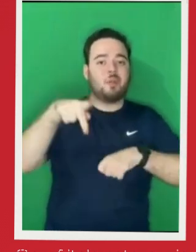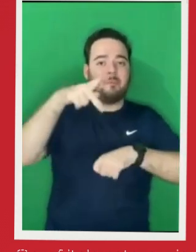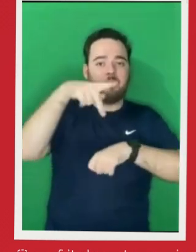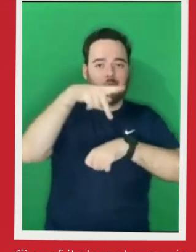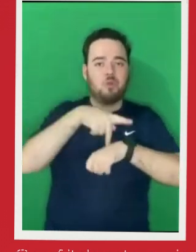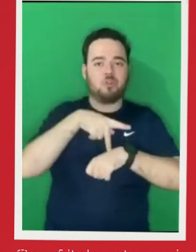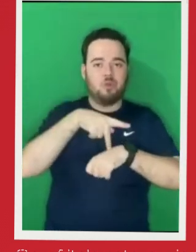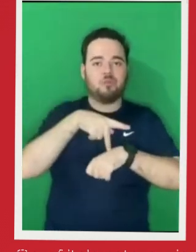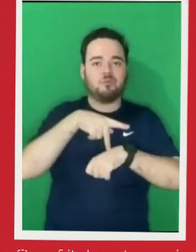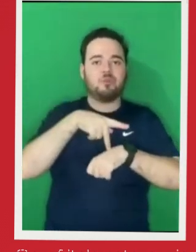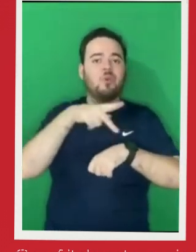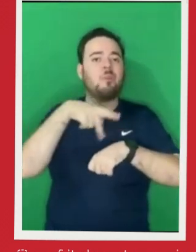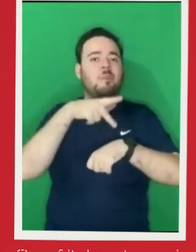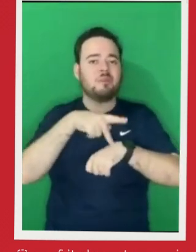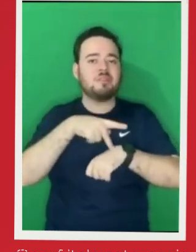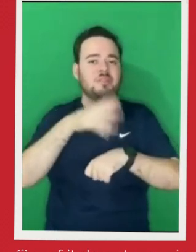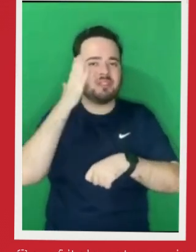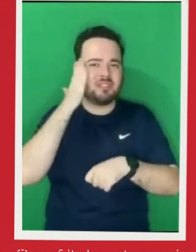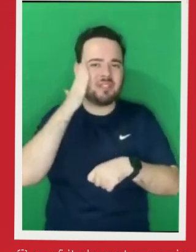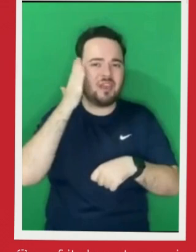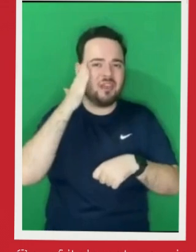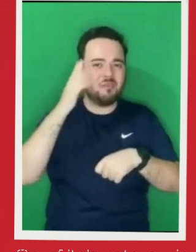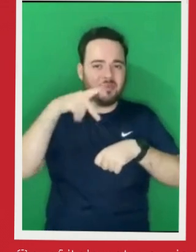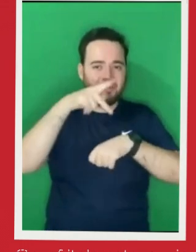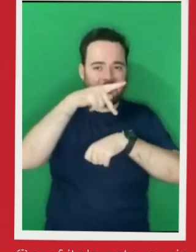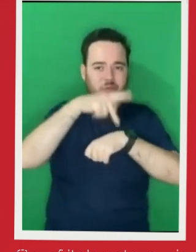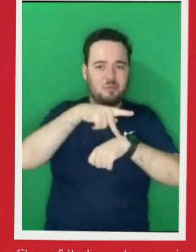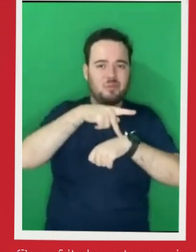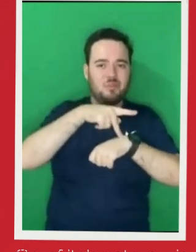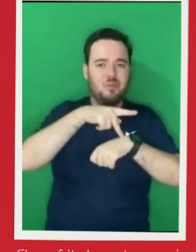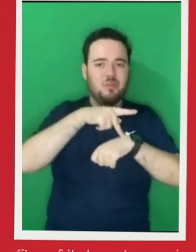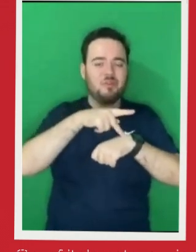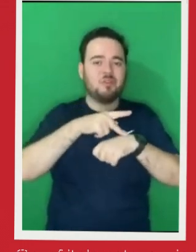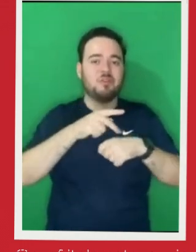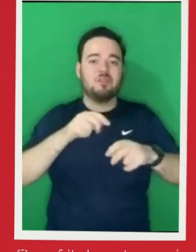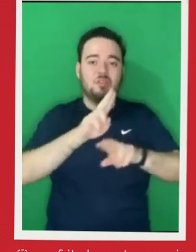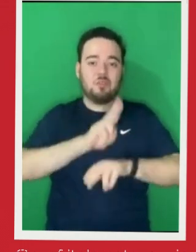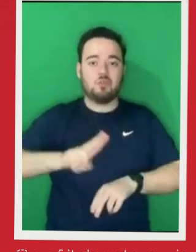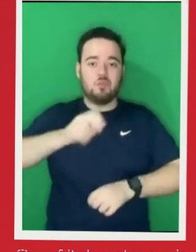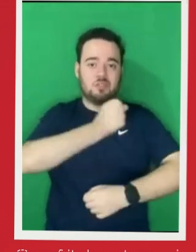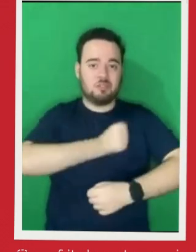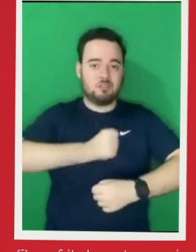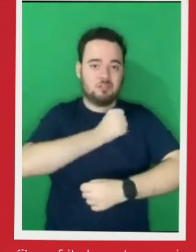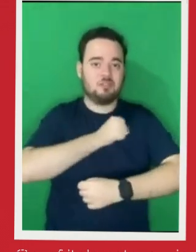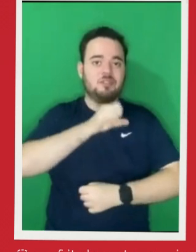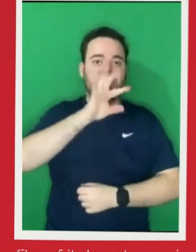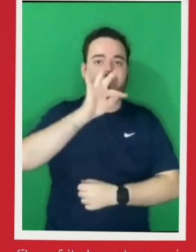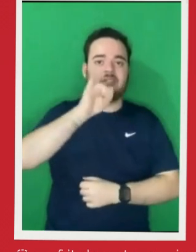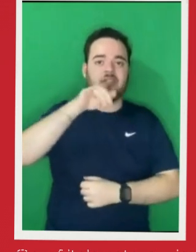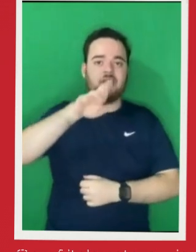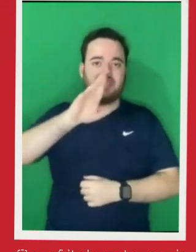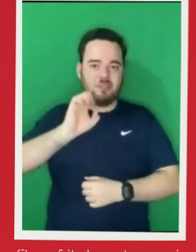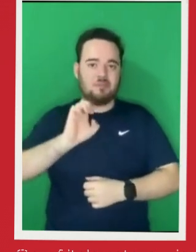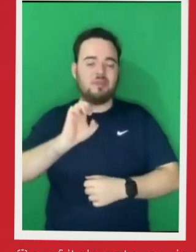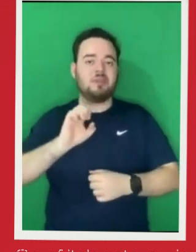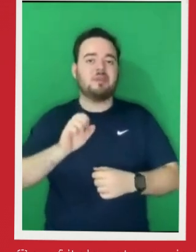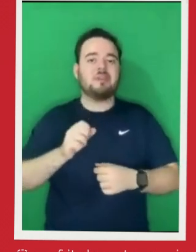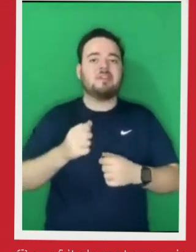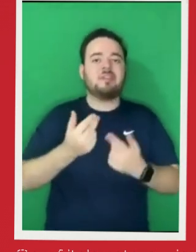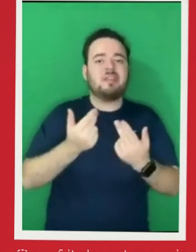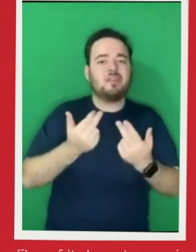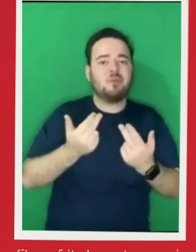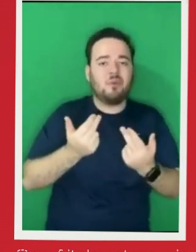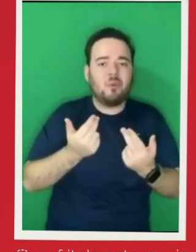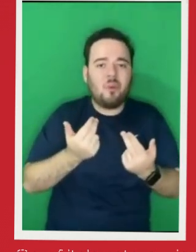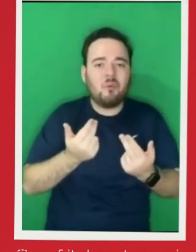faça ciclos de Pomodoro. O Pomodoro, sabe o Pomodoro? Aqueles de cozinha, você já viu isso, né? Que você bota como um timer, que parece